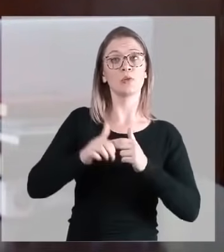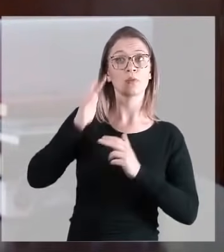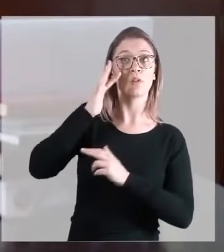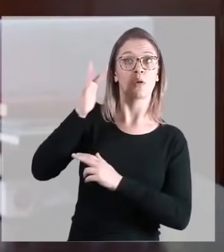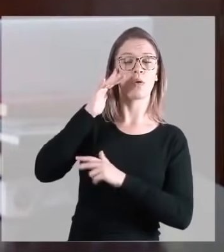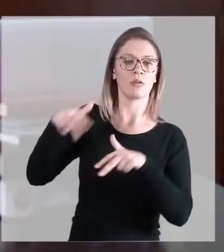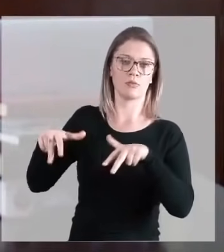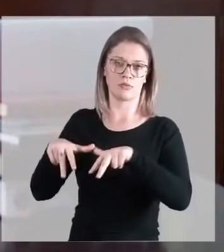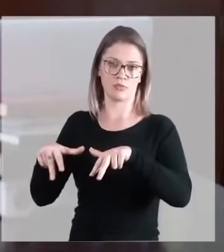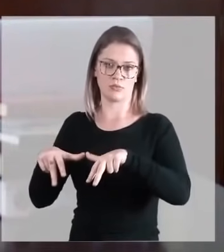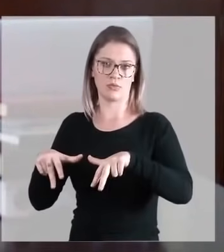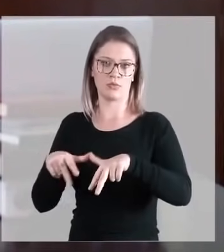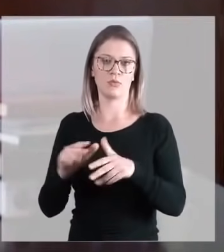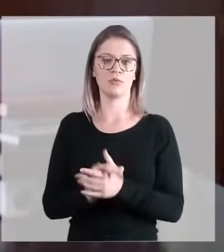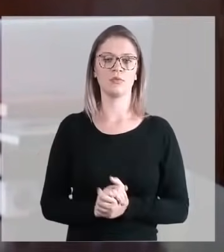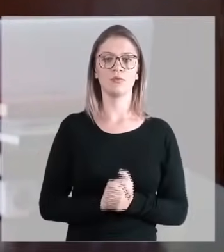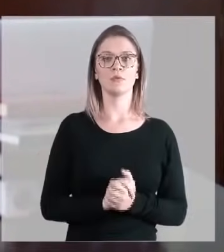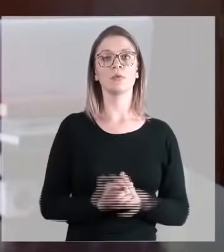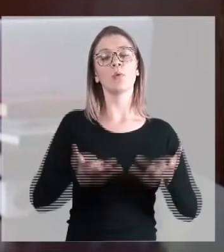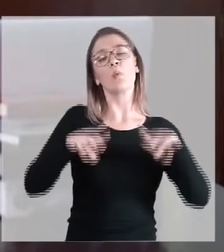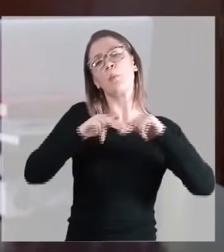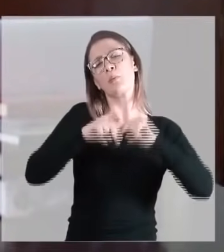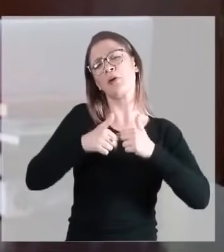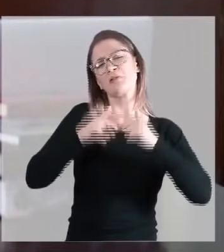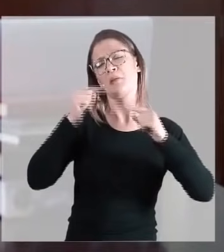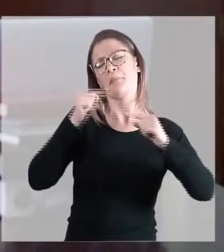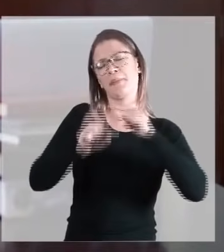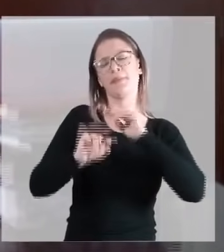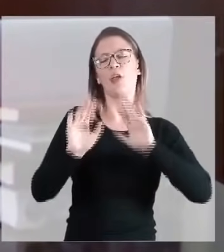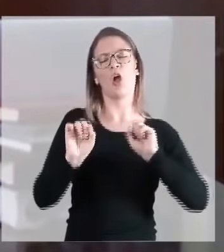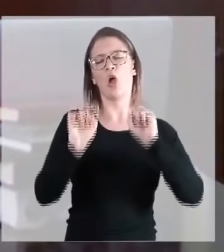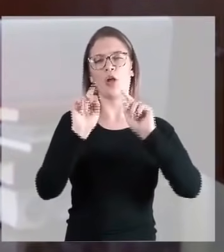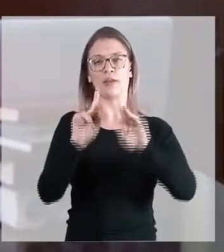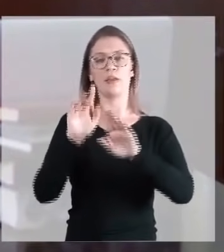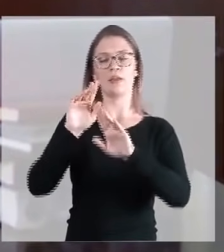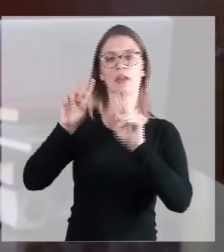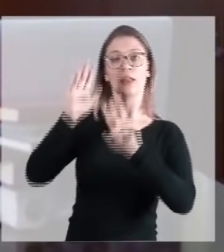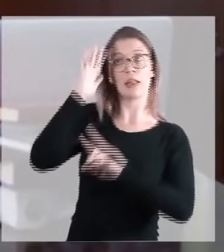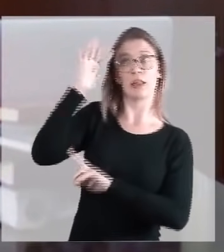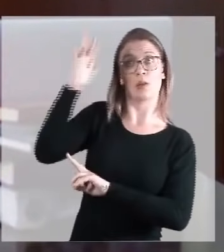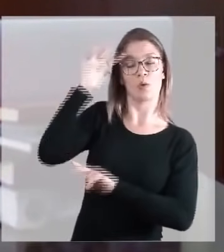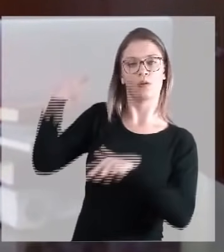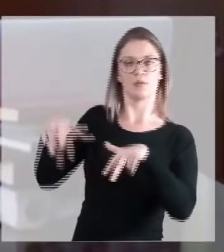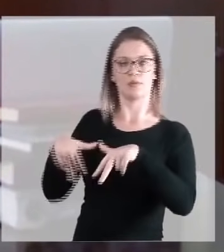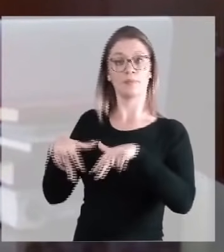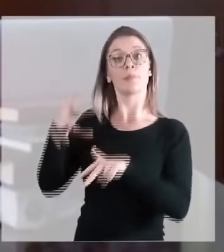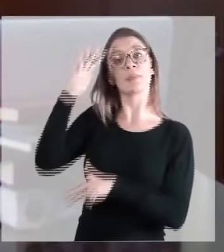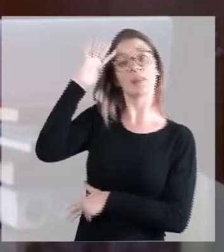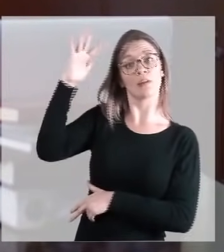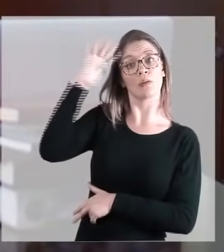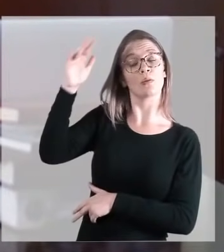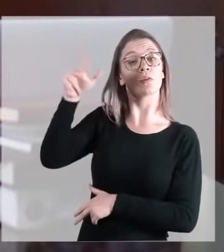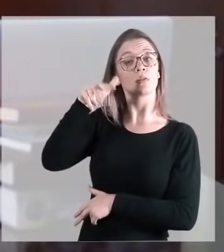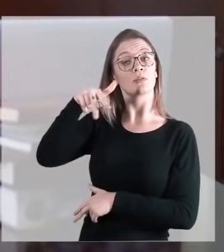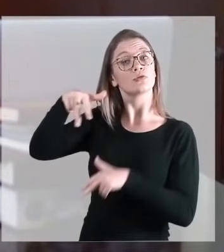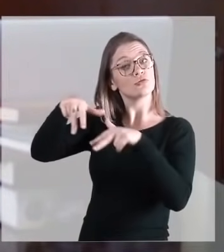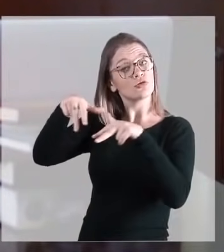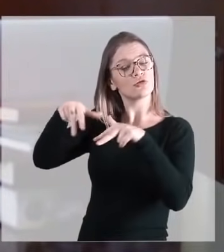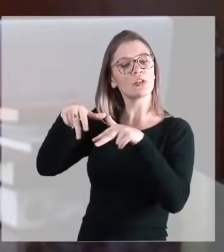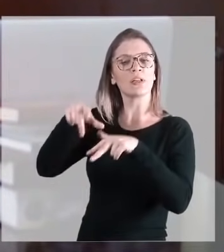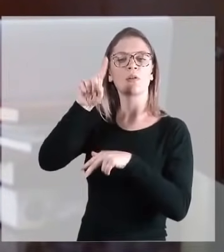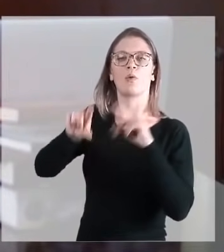esse dissenso, tudo bem, iremos usar o termo teoria de gênero a partir de agora. A teoria de gênero é uma das ferramentas mais utilizadas